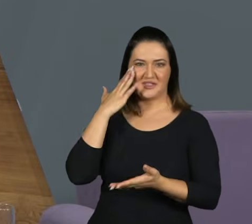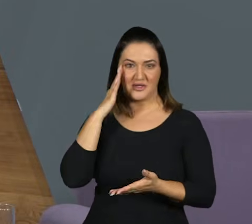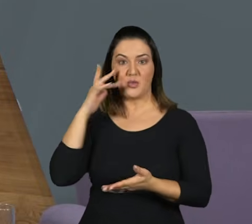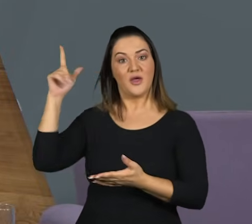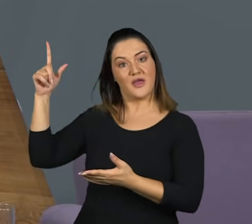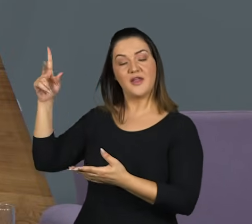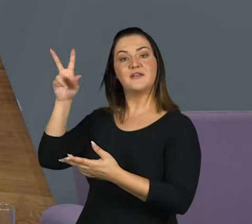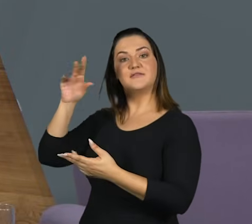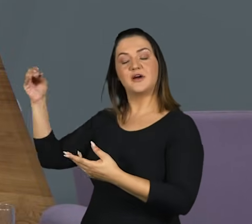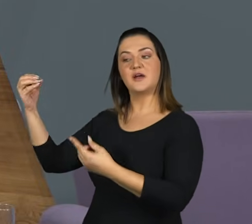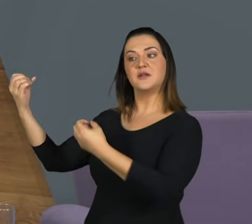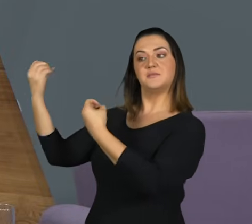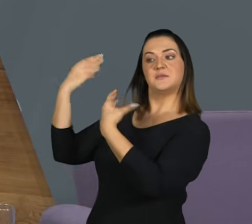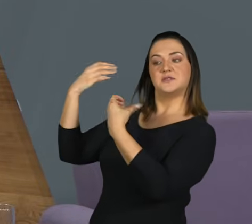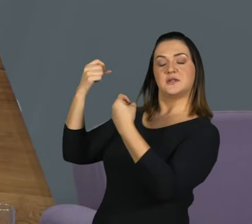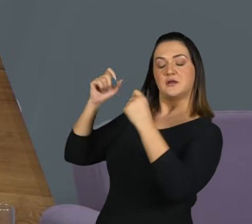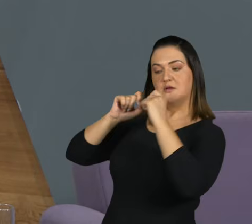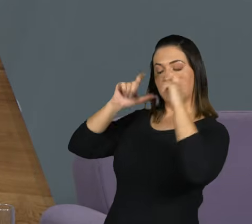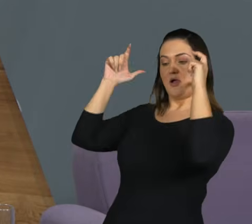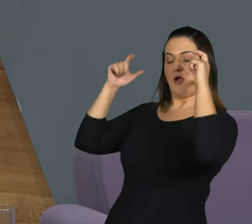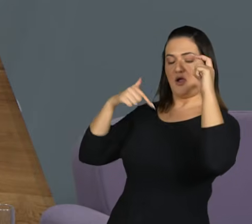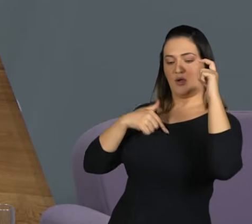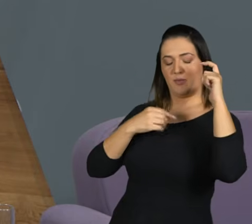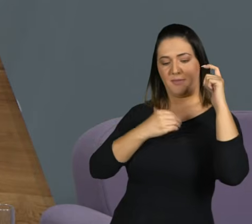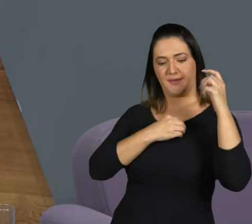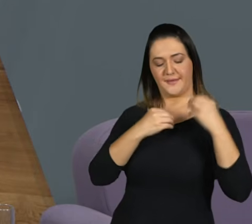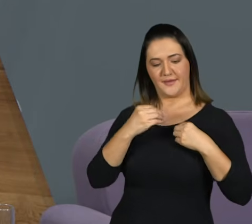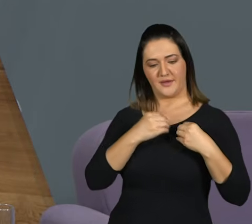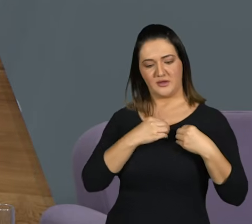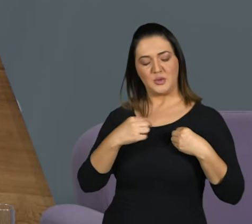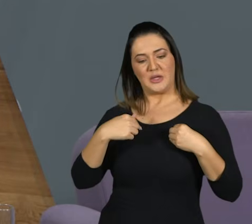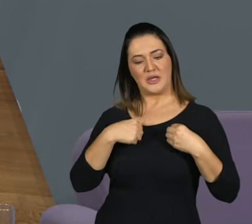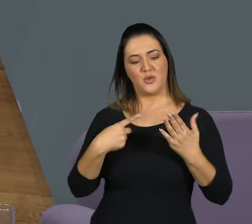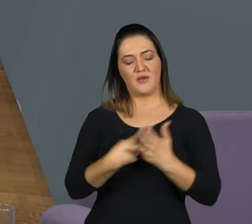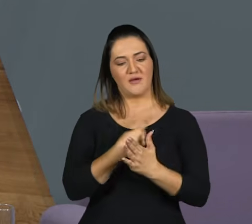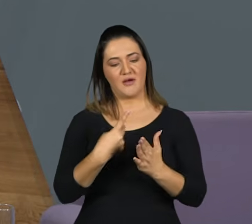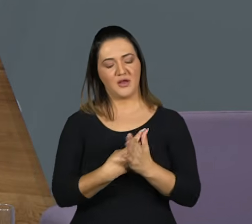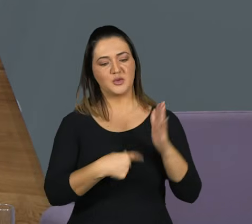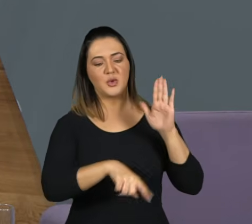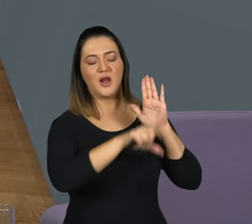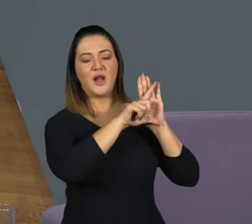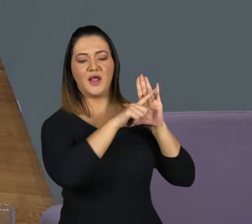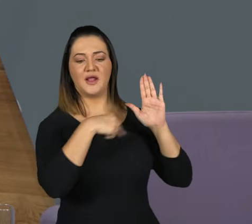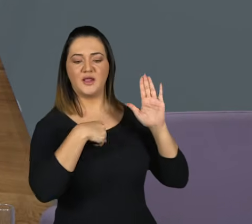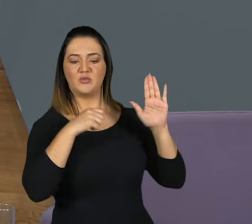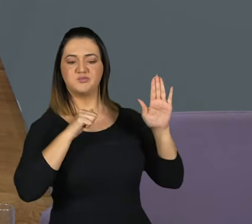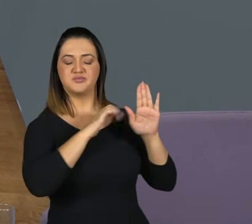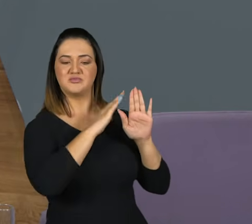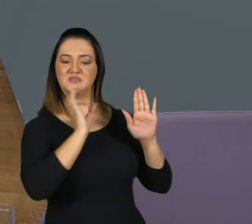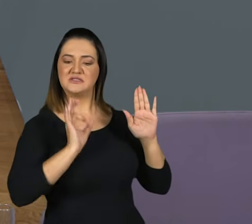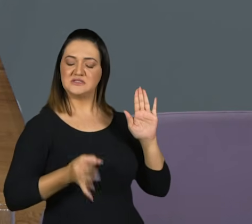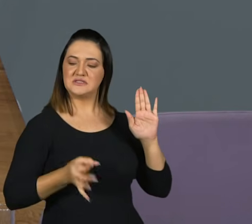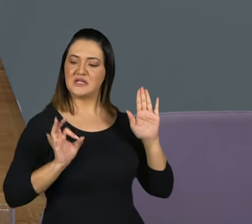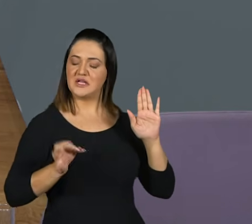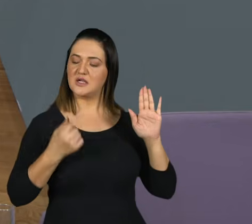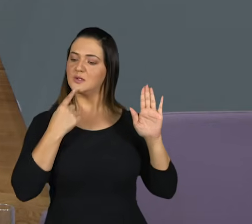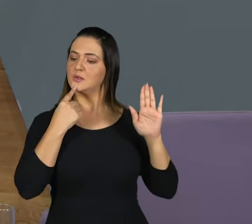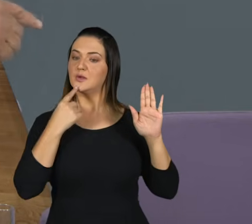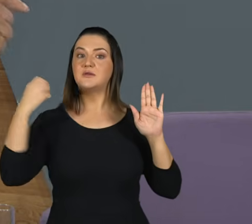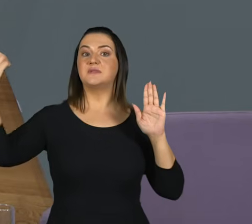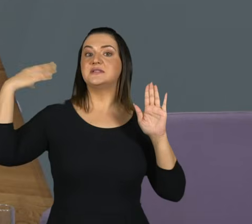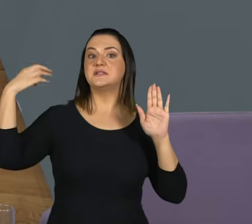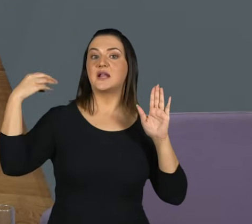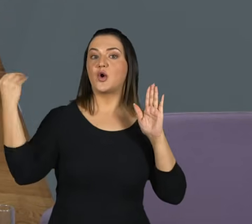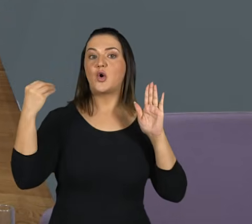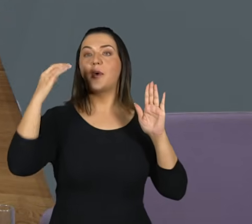pecado, da justiça e do juízo. E pecado é a transgressão da lei. Que lei? Os 10 mandamentos, que estão lá